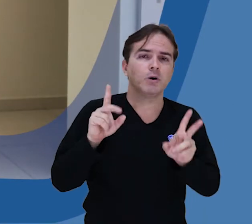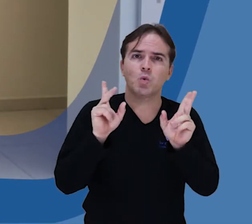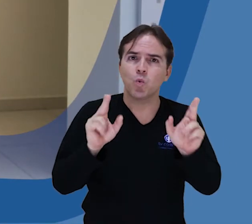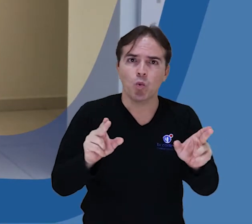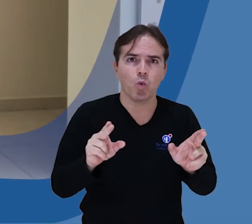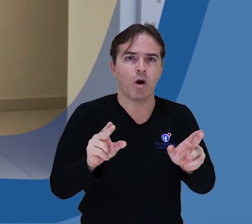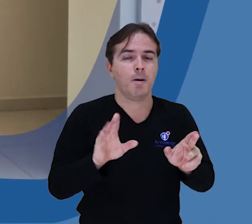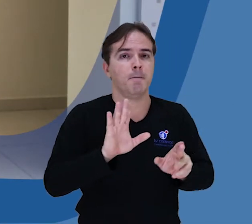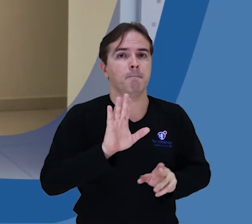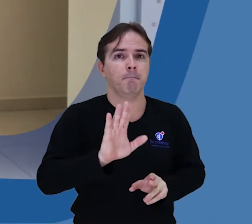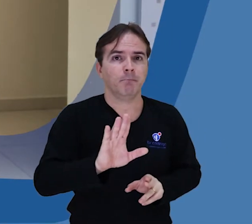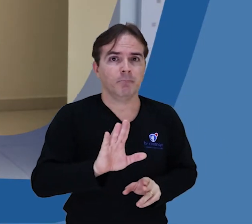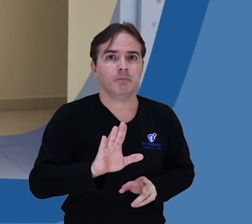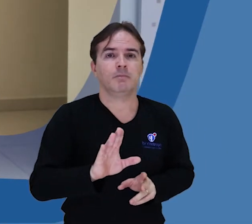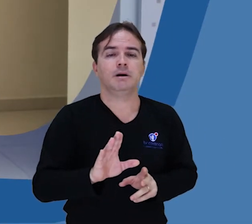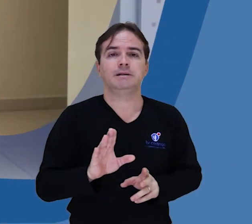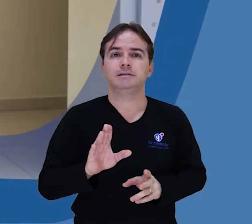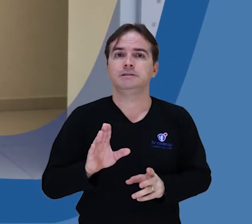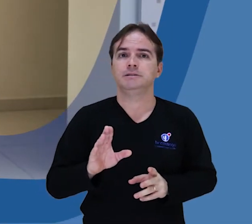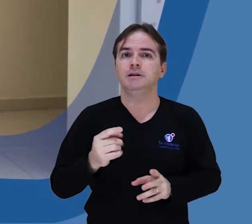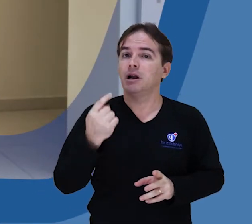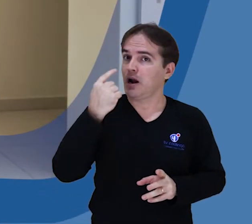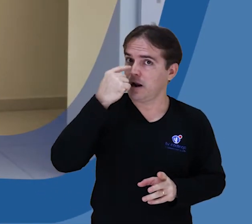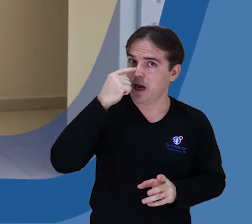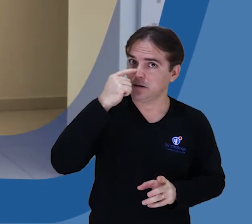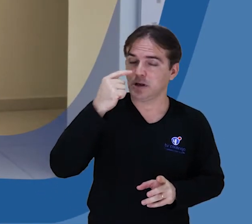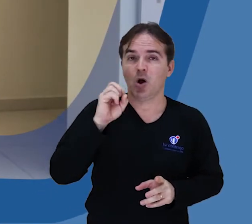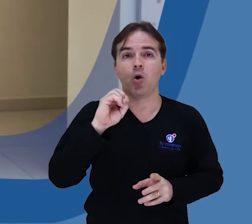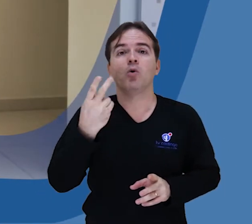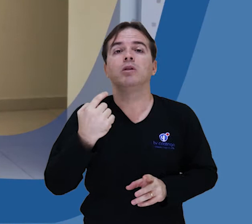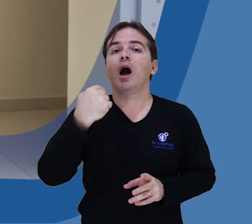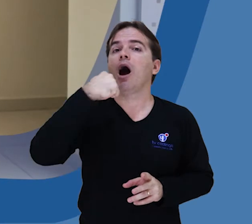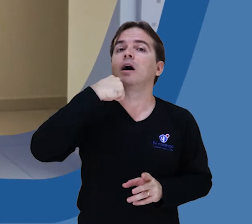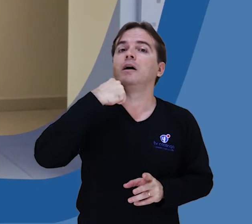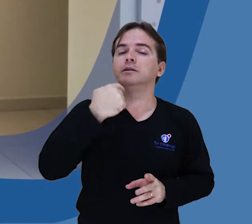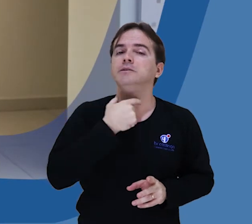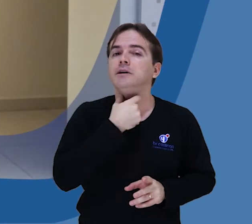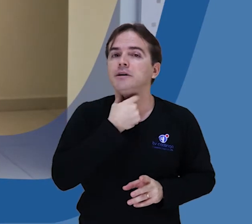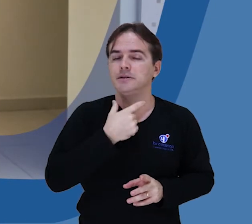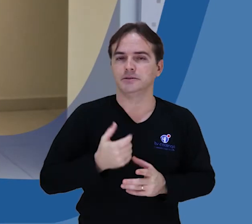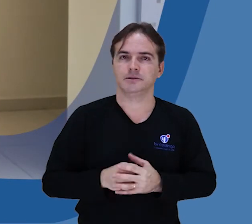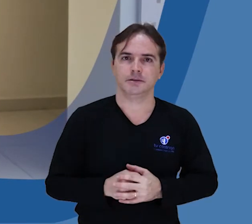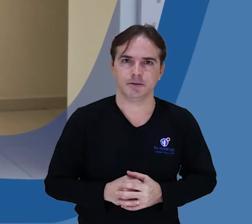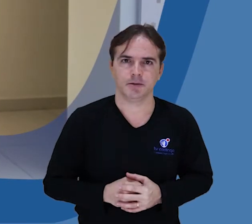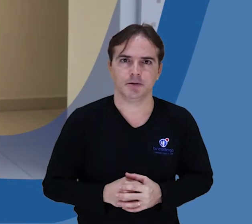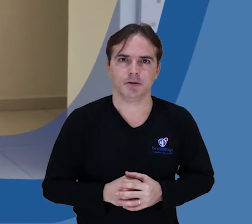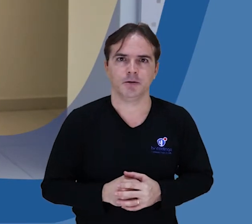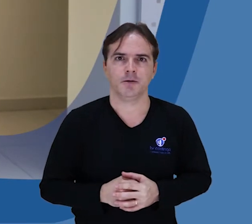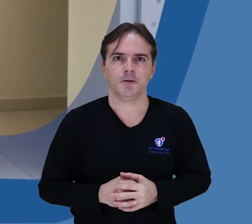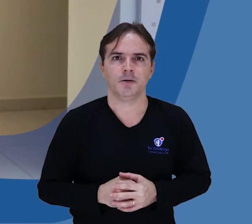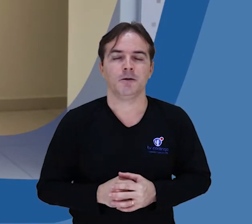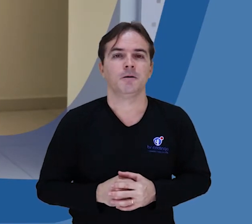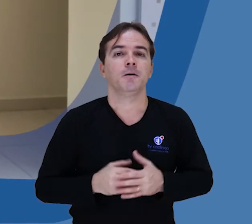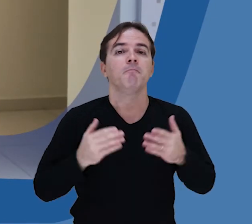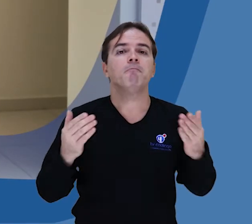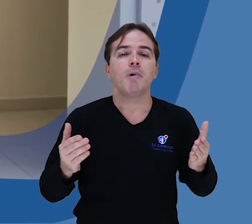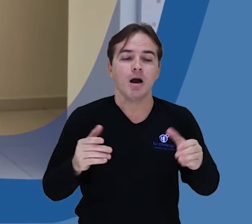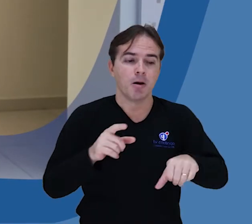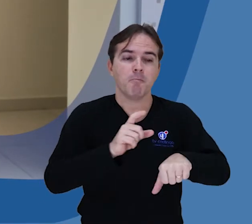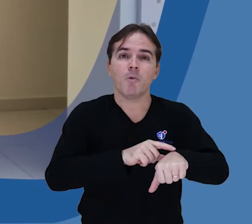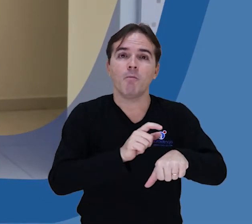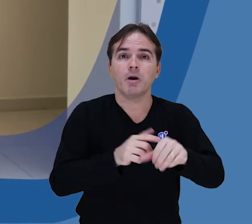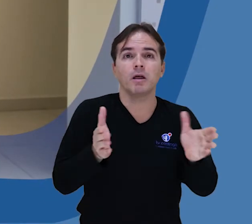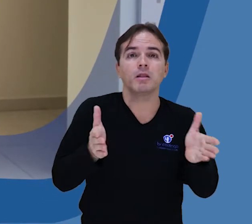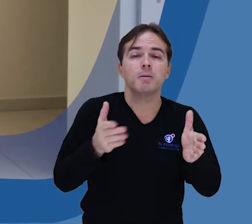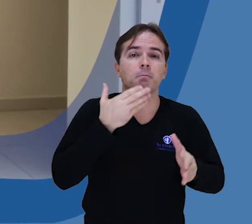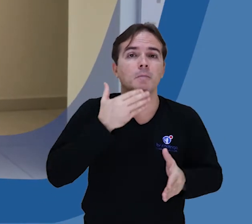é a secreção nasal ou de fundo nasal ou de garganta, ok? O melhor momento para se fazer esse